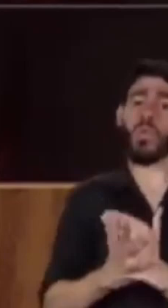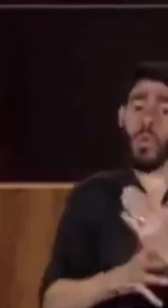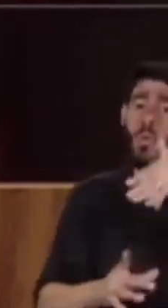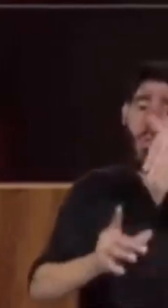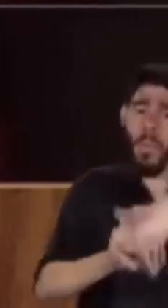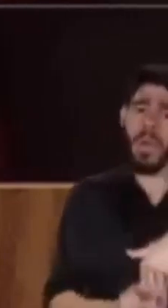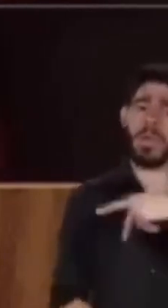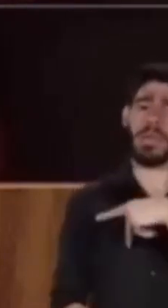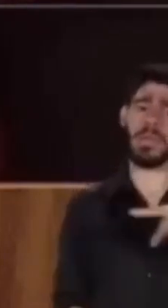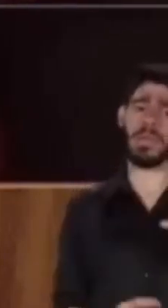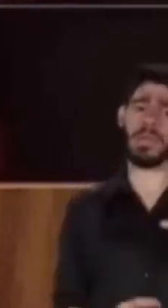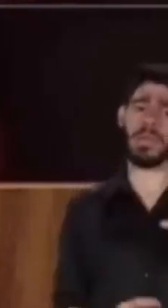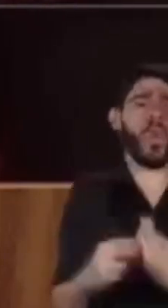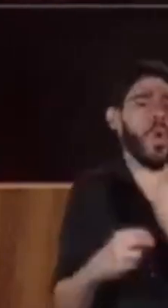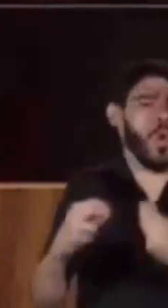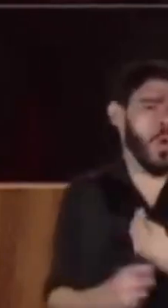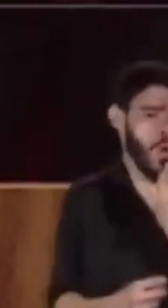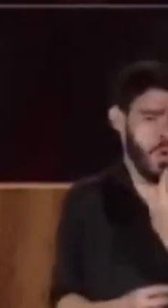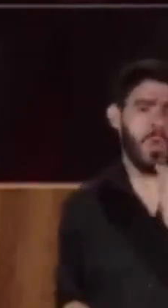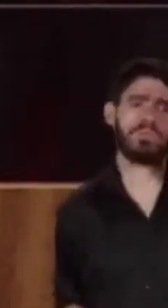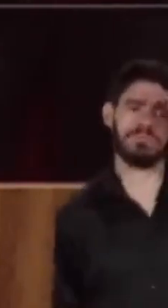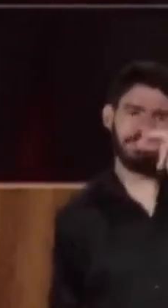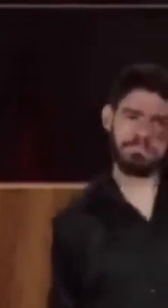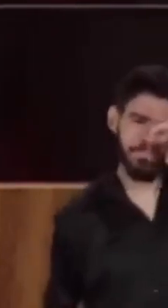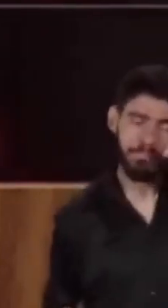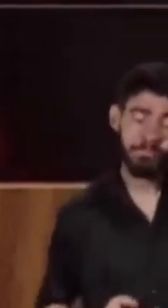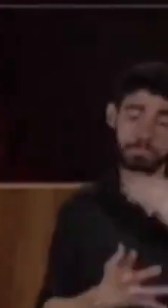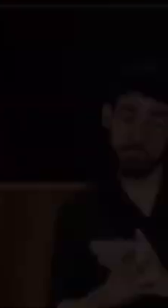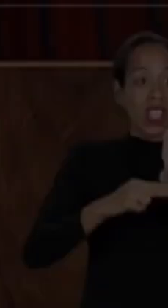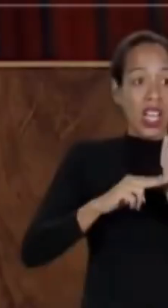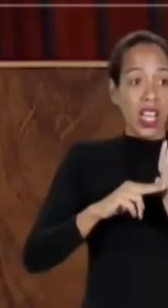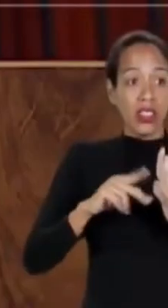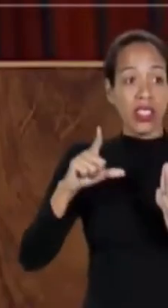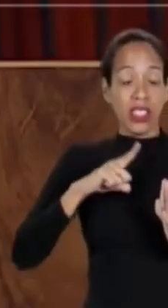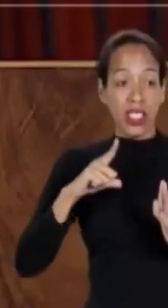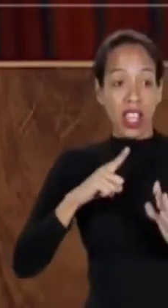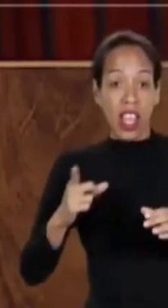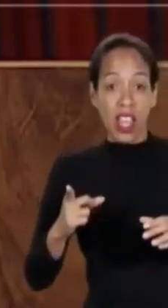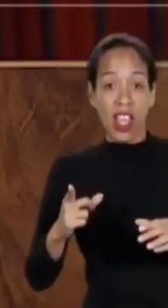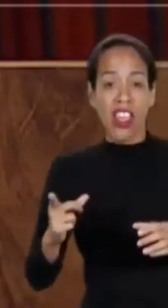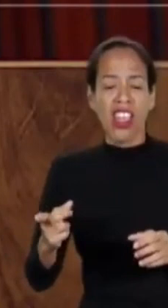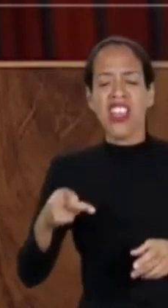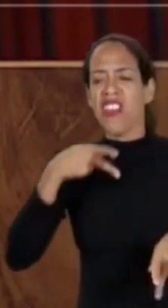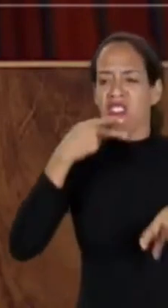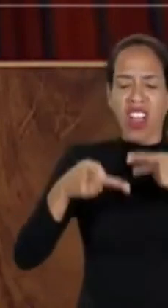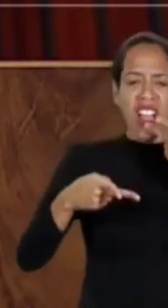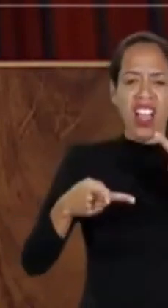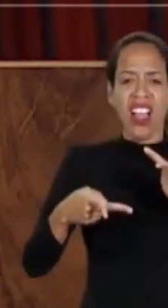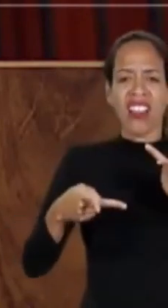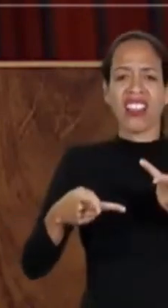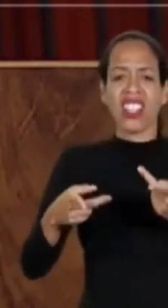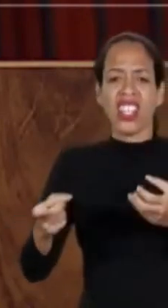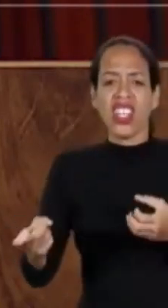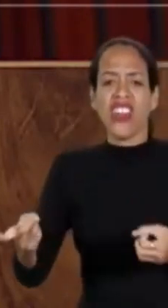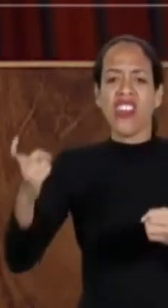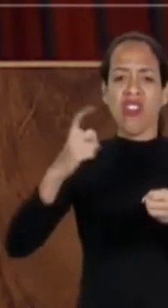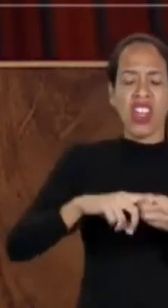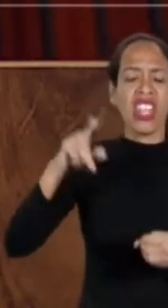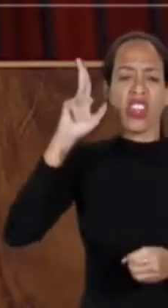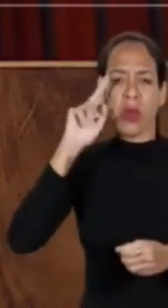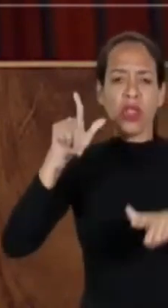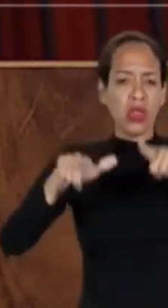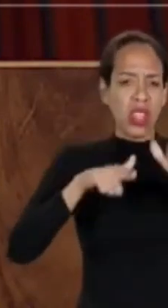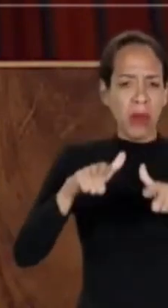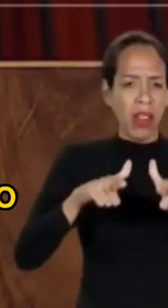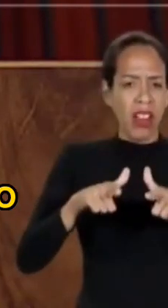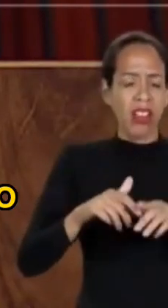em janeiro na casa do ex-ministro da Justiça Anderson Torres. Araújo disse que a inclusão do documento posterior seria